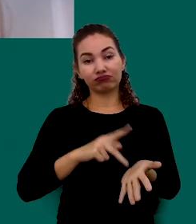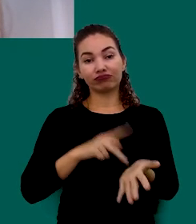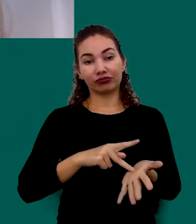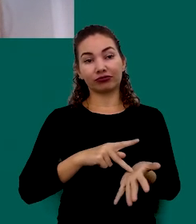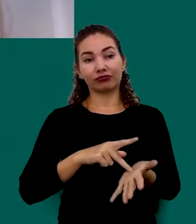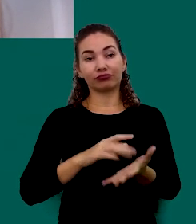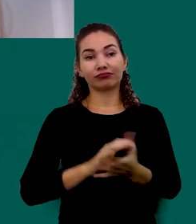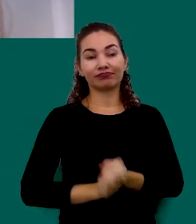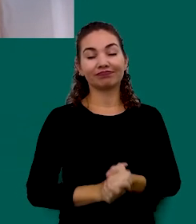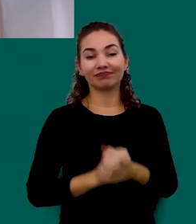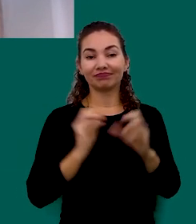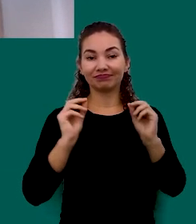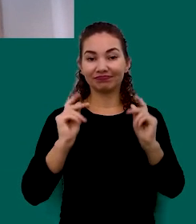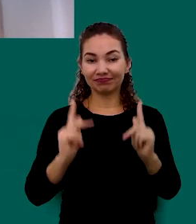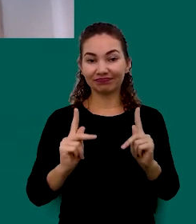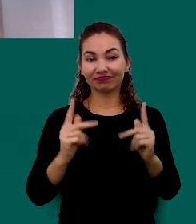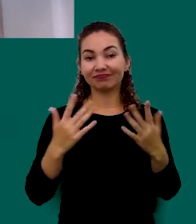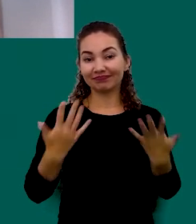Ok